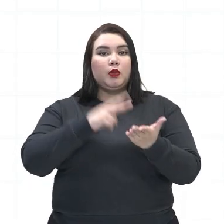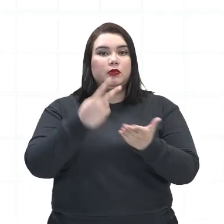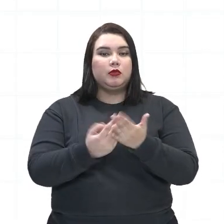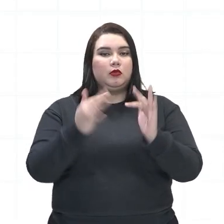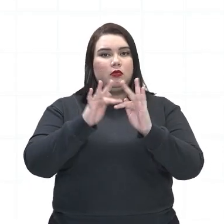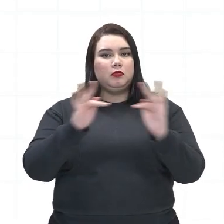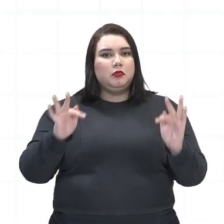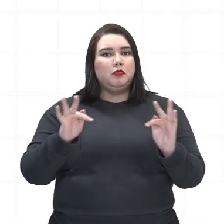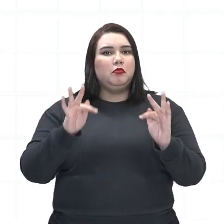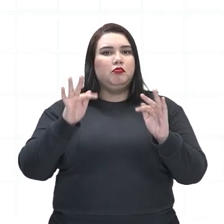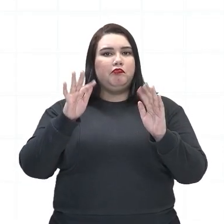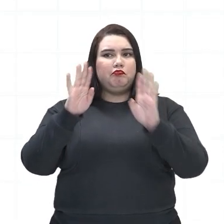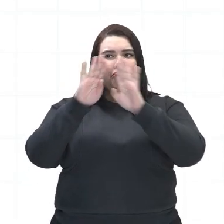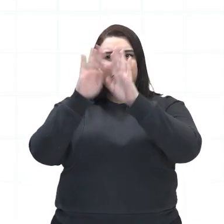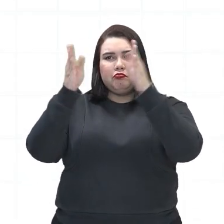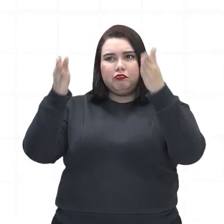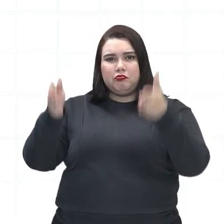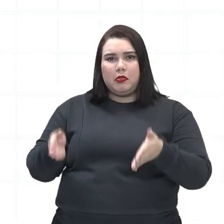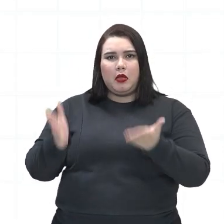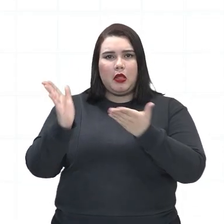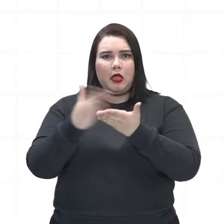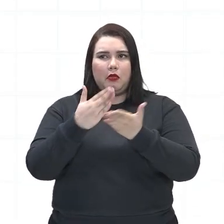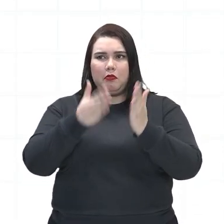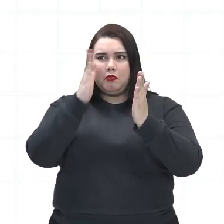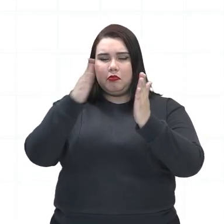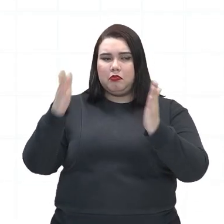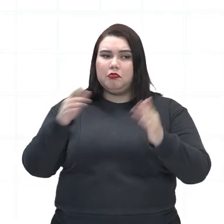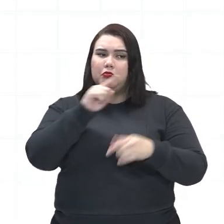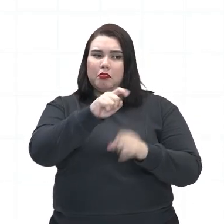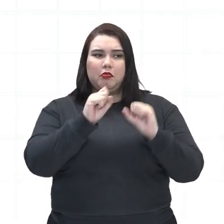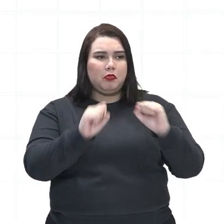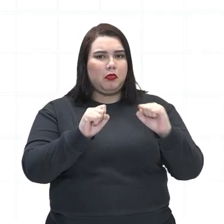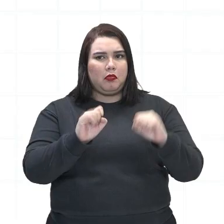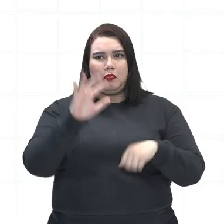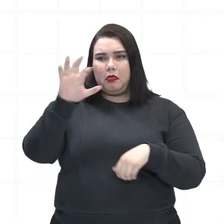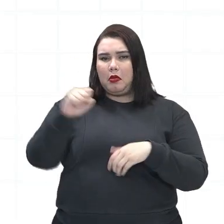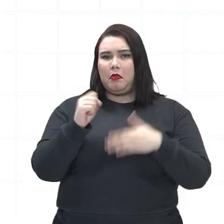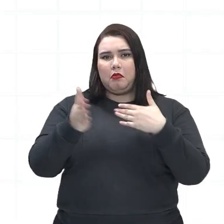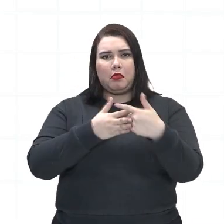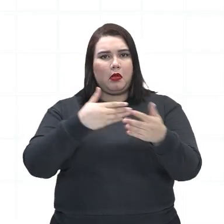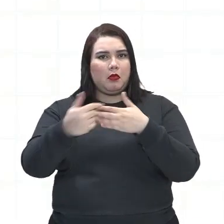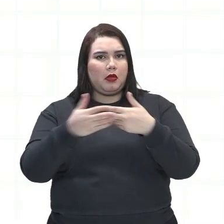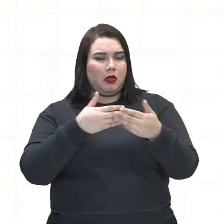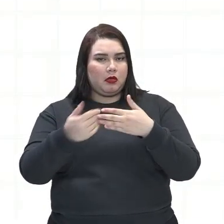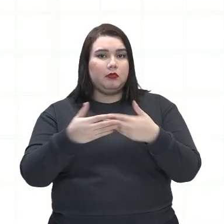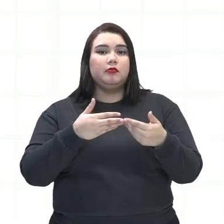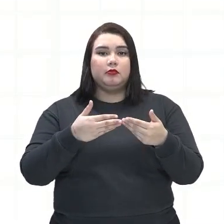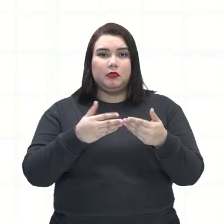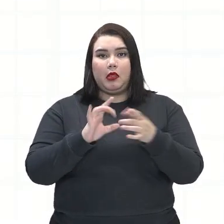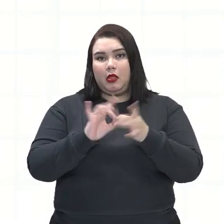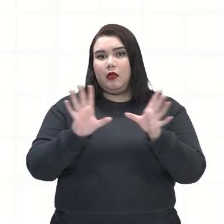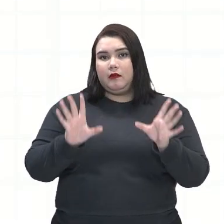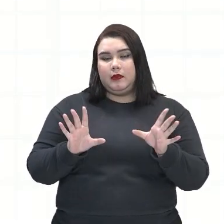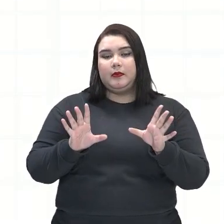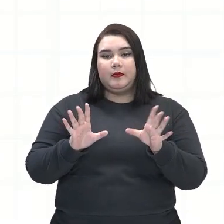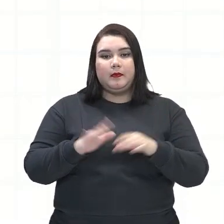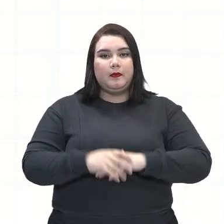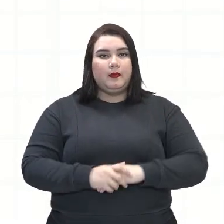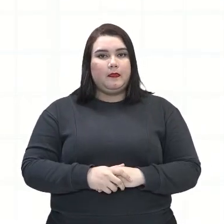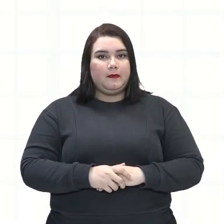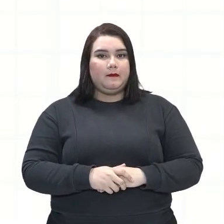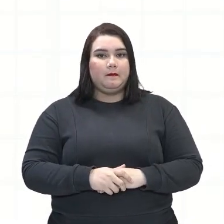pegar qualquer livro da estante, tá? Então, observe que essa foi uma